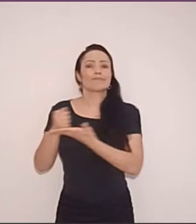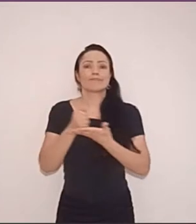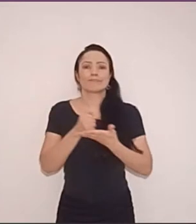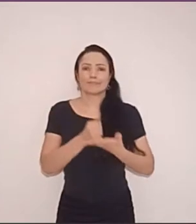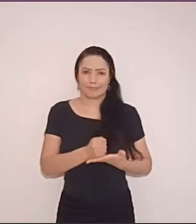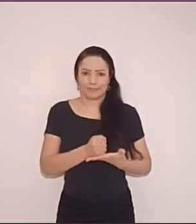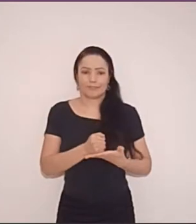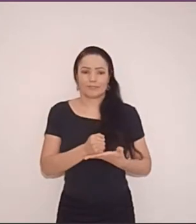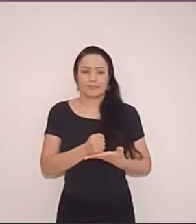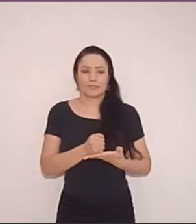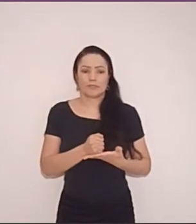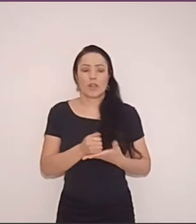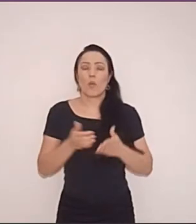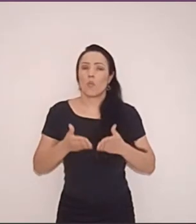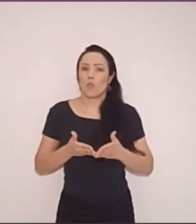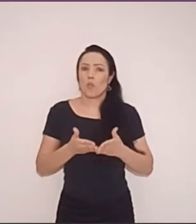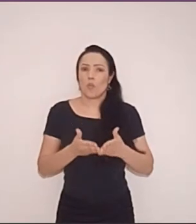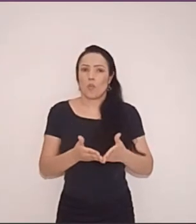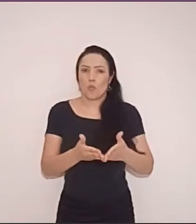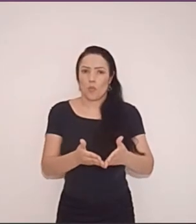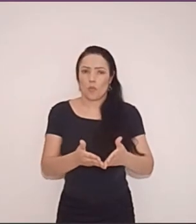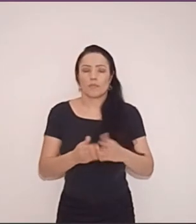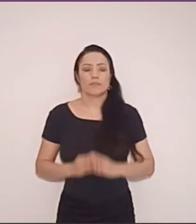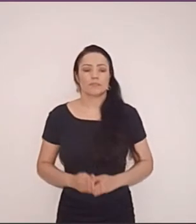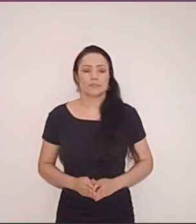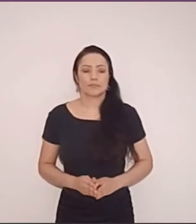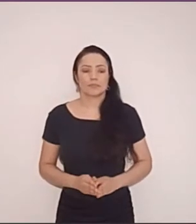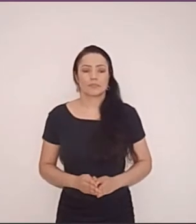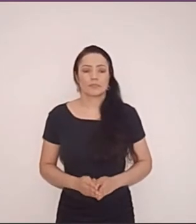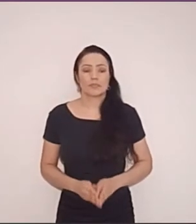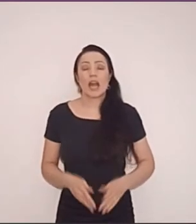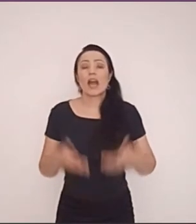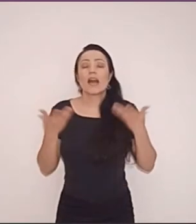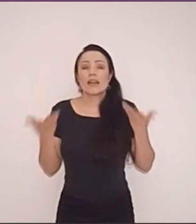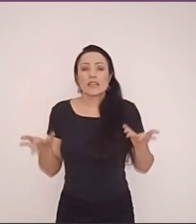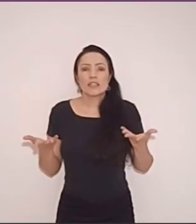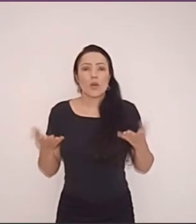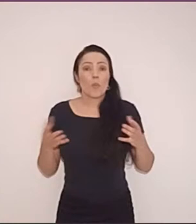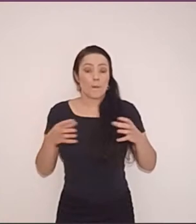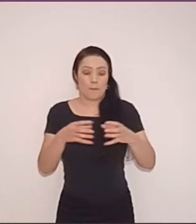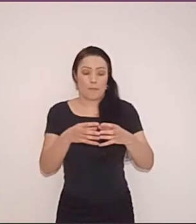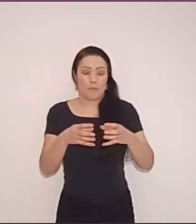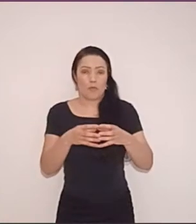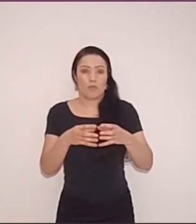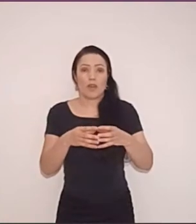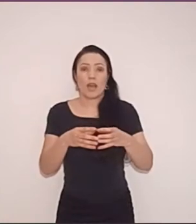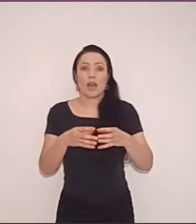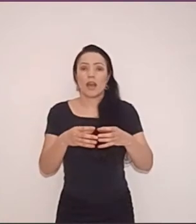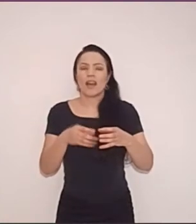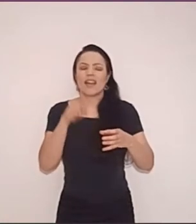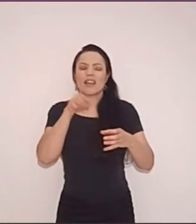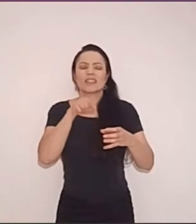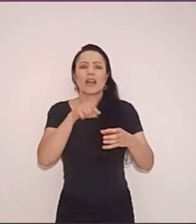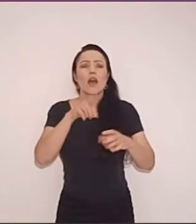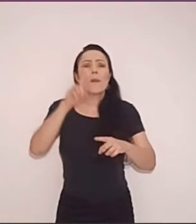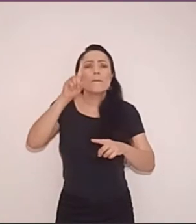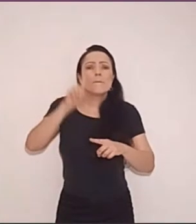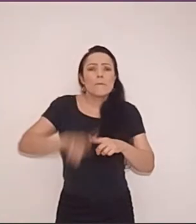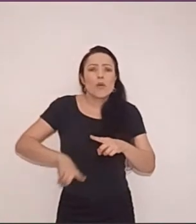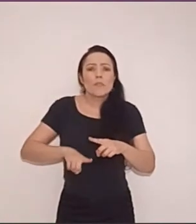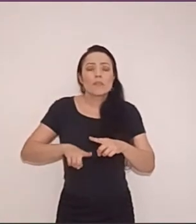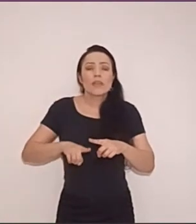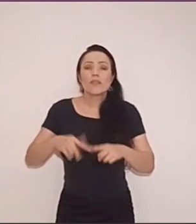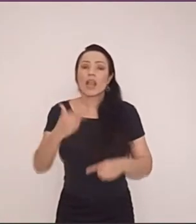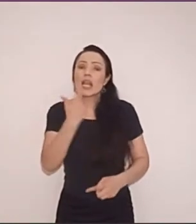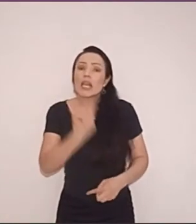através do navio e nesse transporte quando foram Império proibido de trazer suas línguas